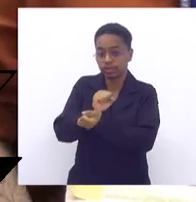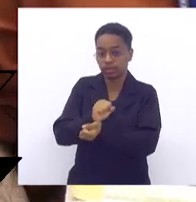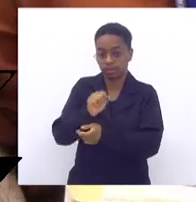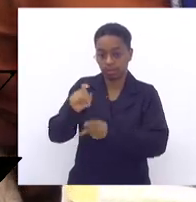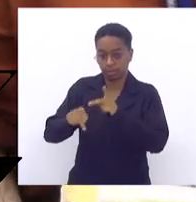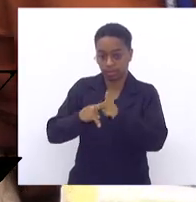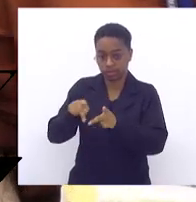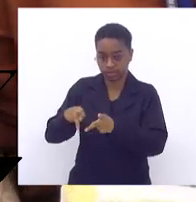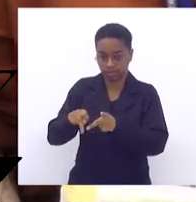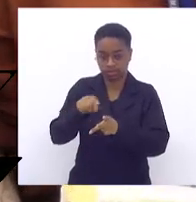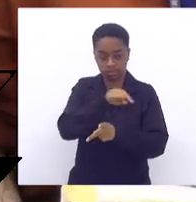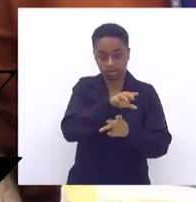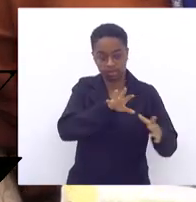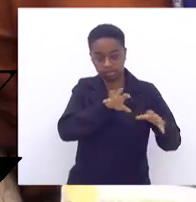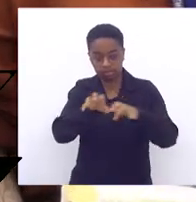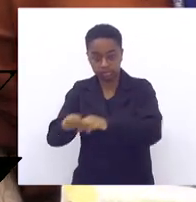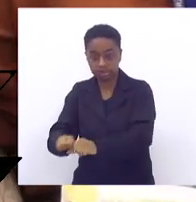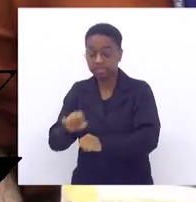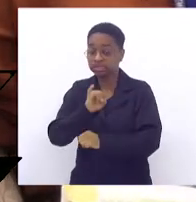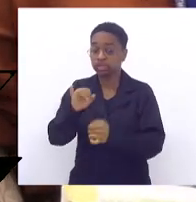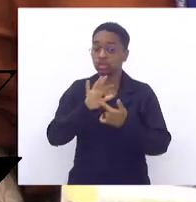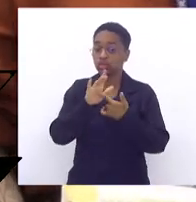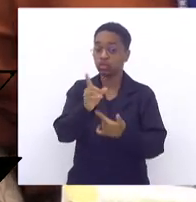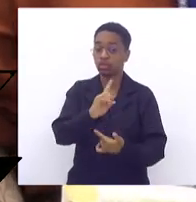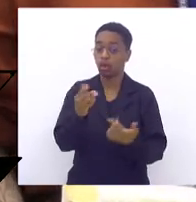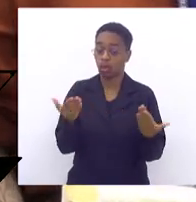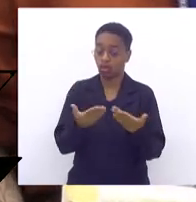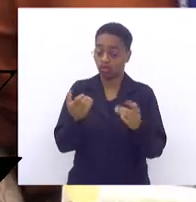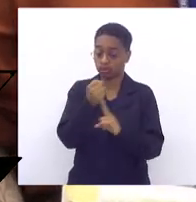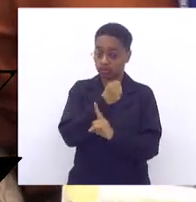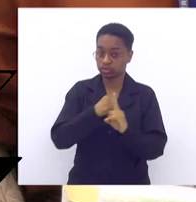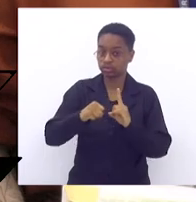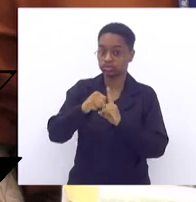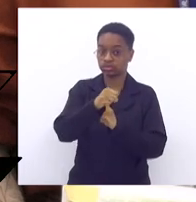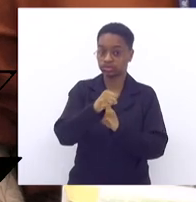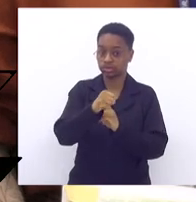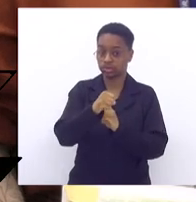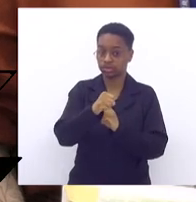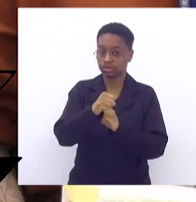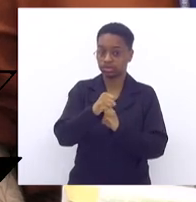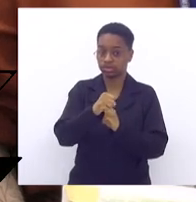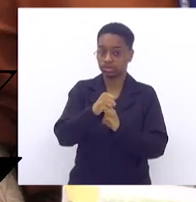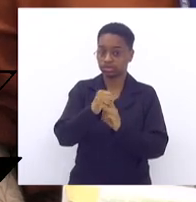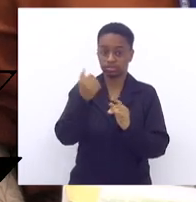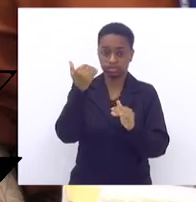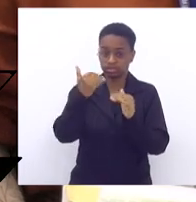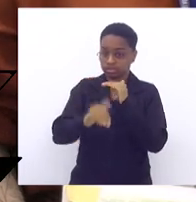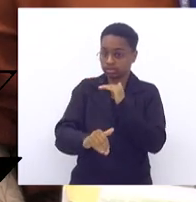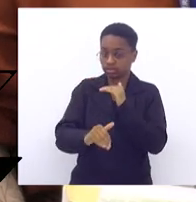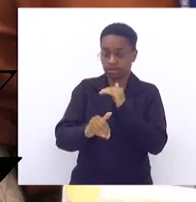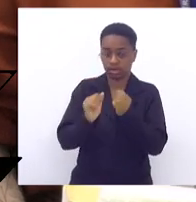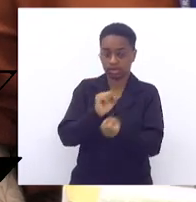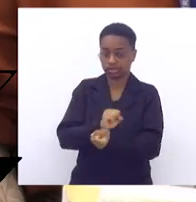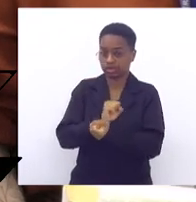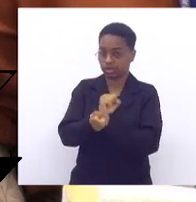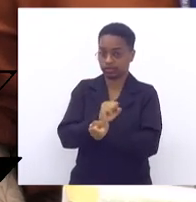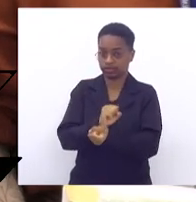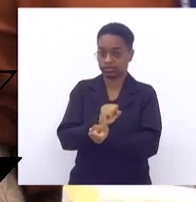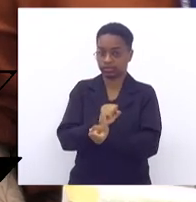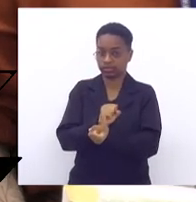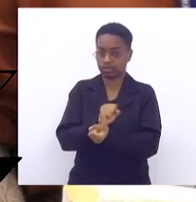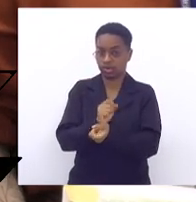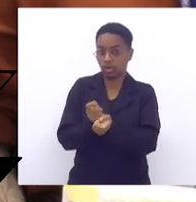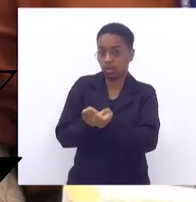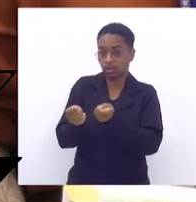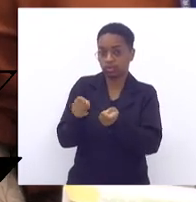sobre o outro sem destacar que hoje a nossa sociedade abomina a prática da escravidão, do domínio